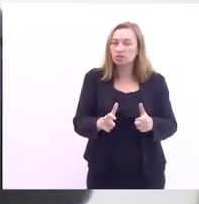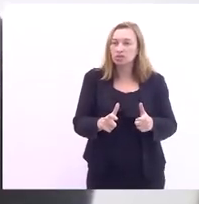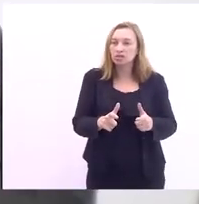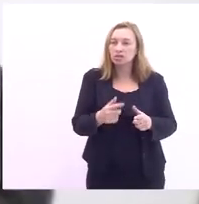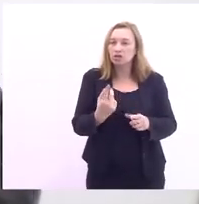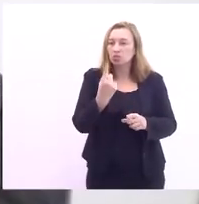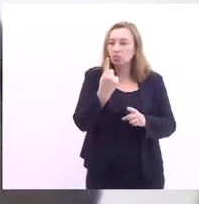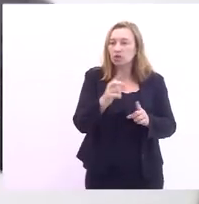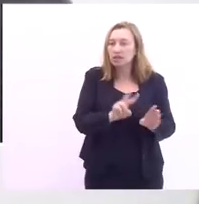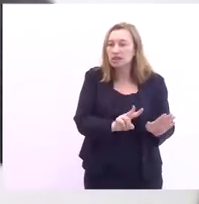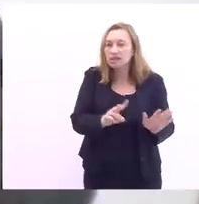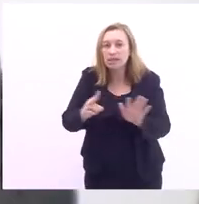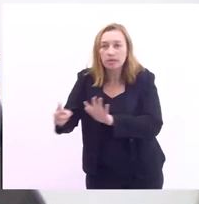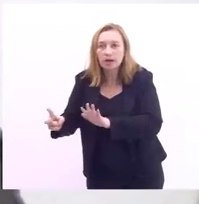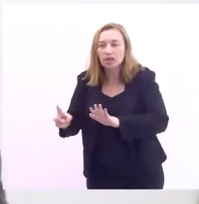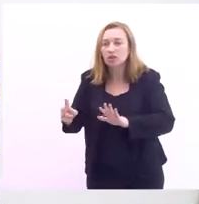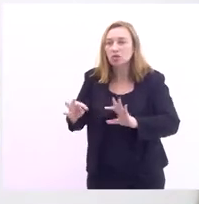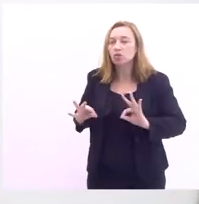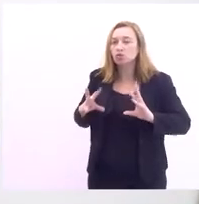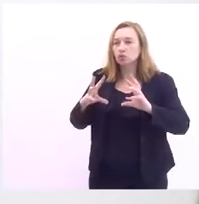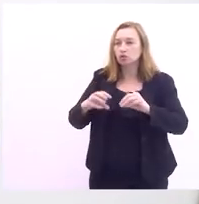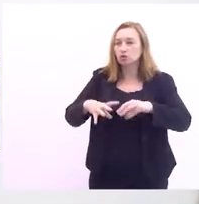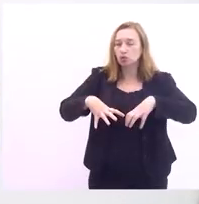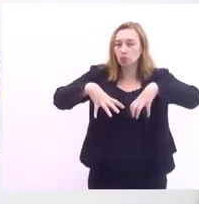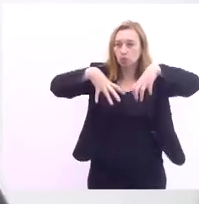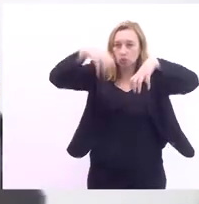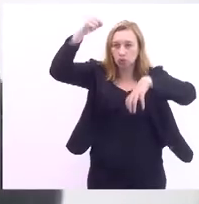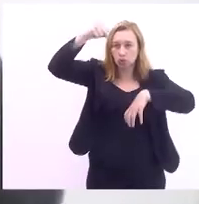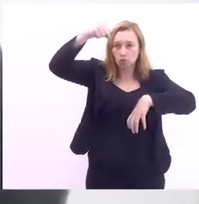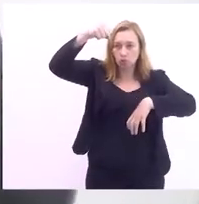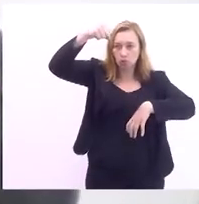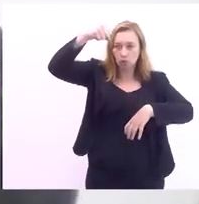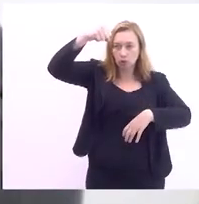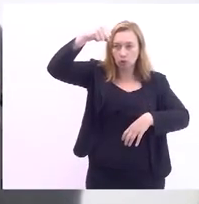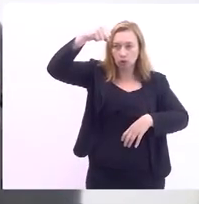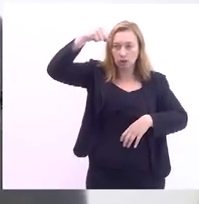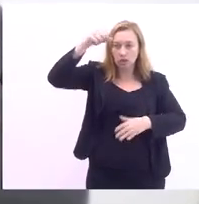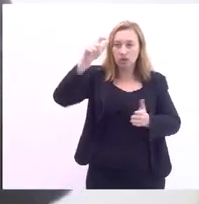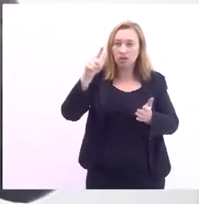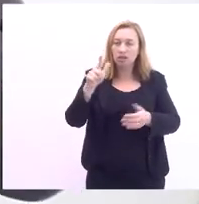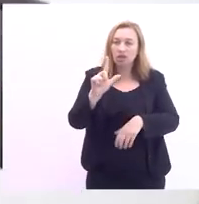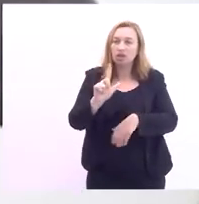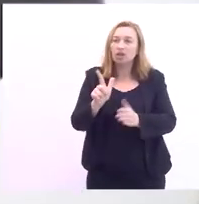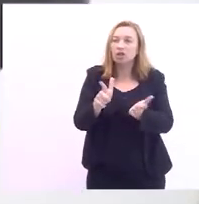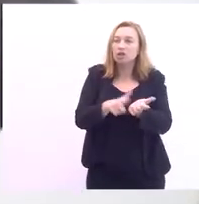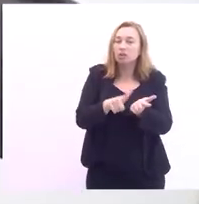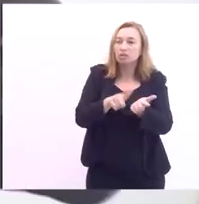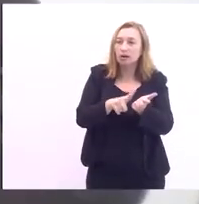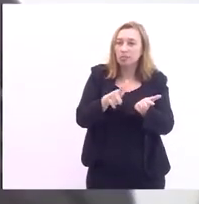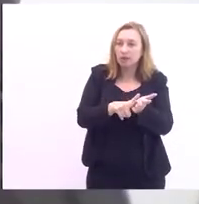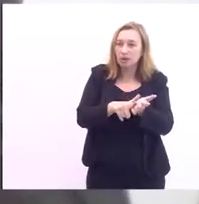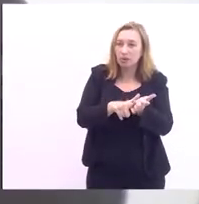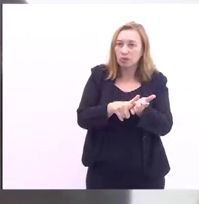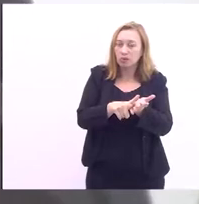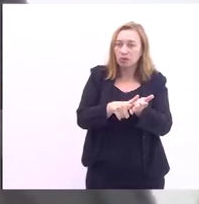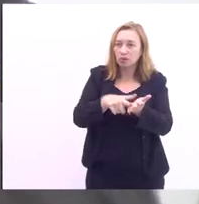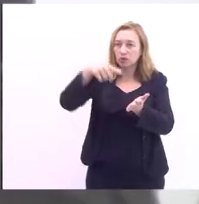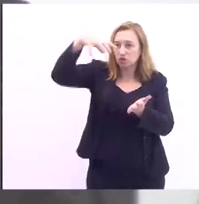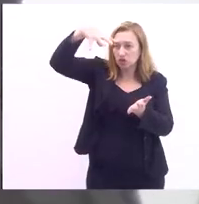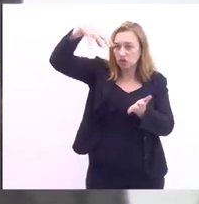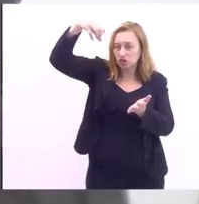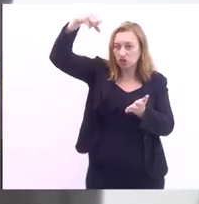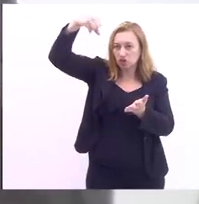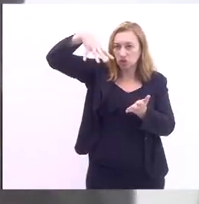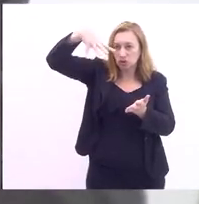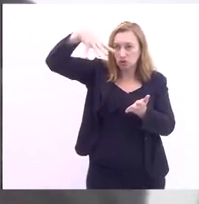semana inteira com tudo desligado. E a conta de energia elétrica vinha com um gráfico, com